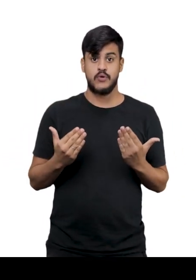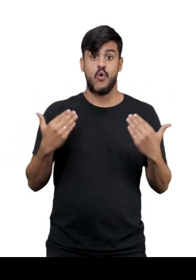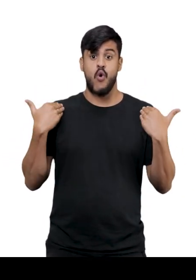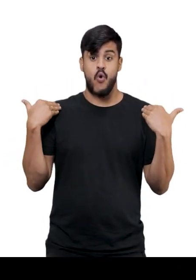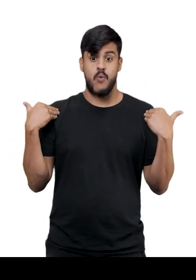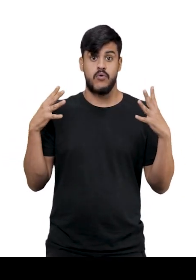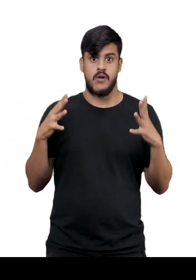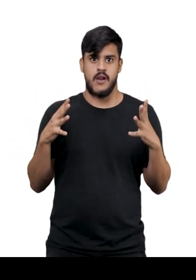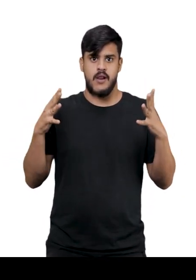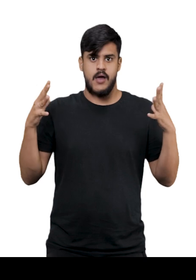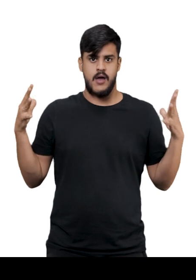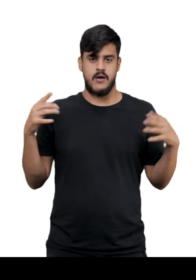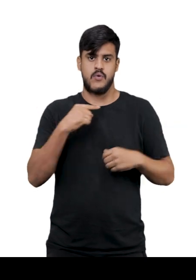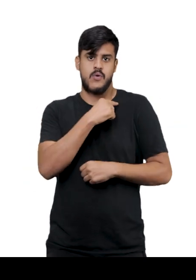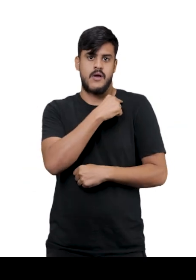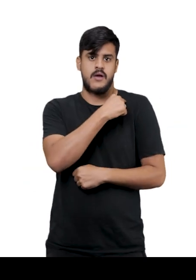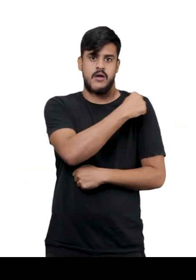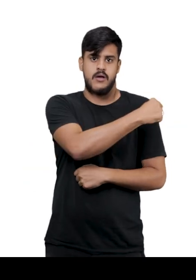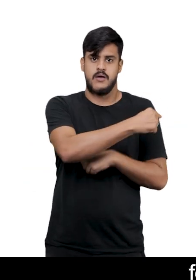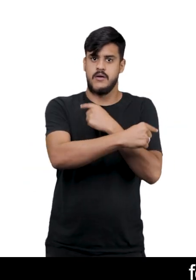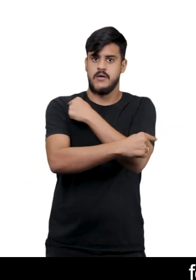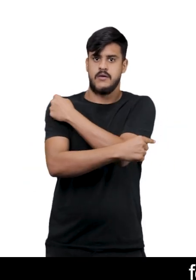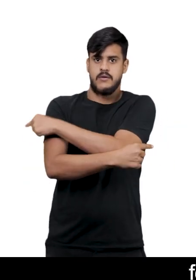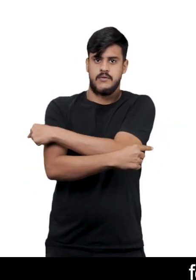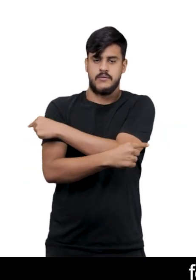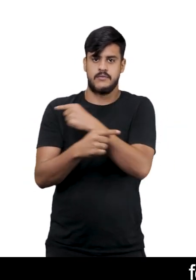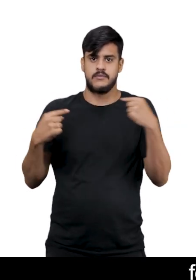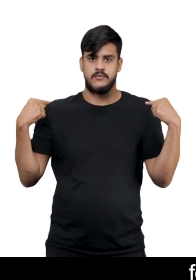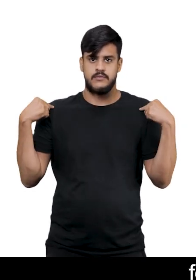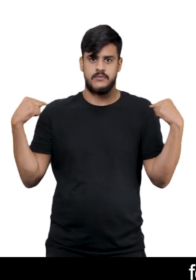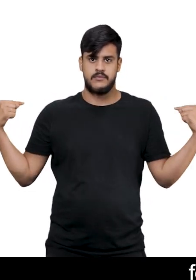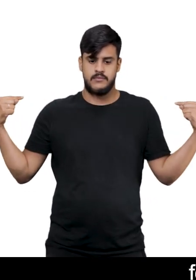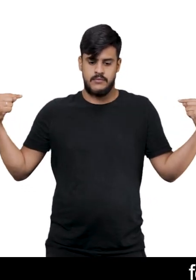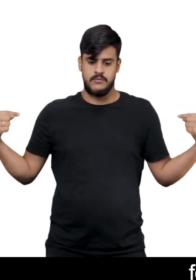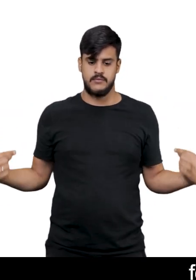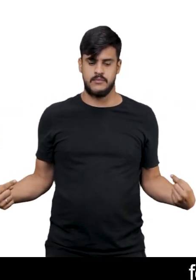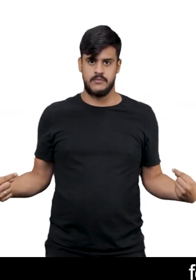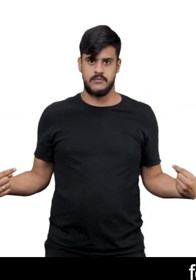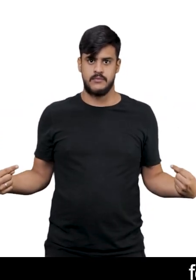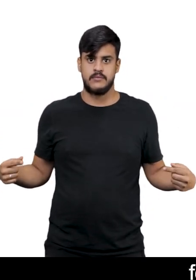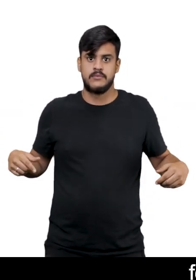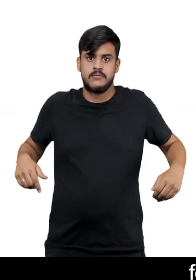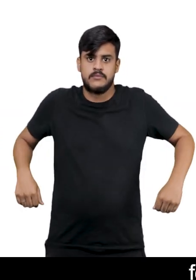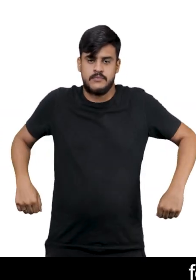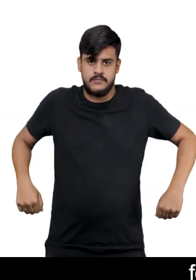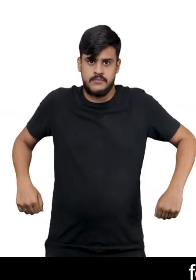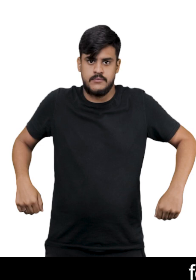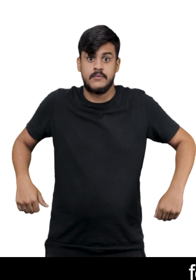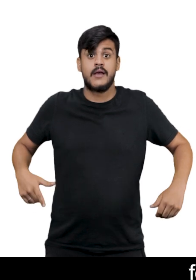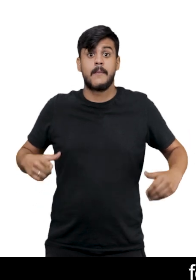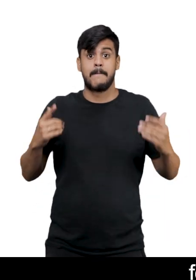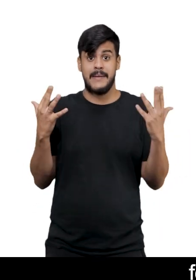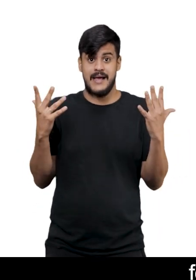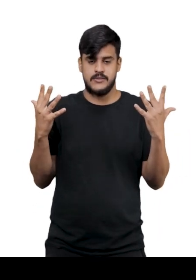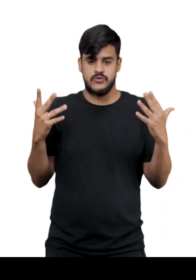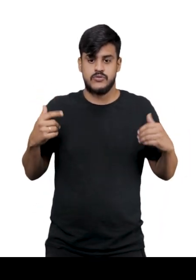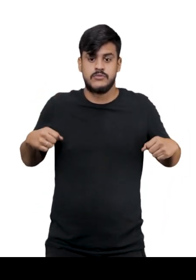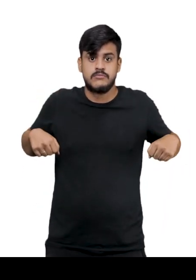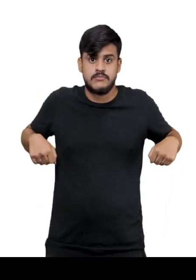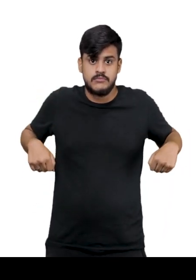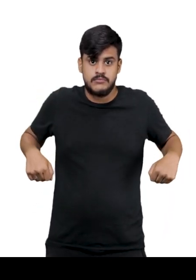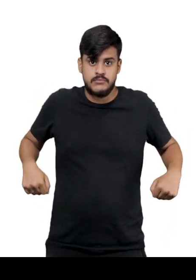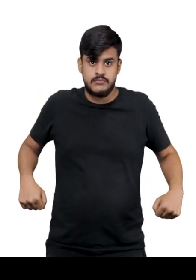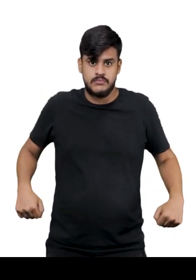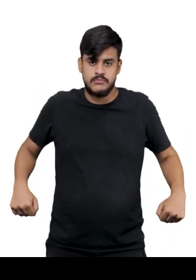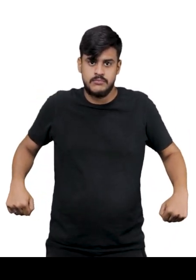simétrico. Os ombros são largos e retos, formando um ângulo de 90 graus na posição em que encontra os braços, que, por